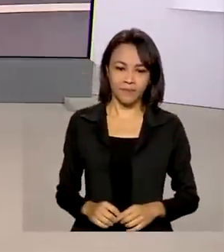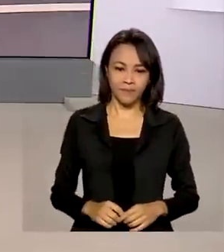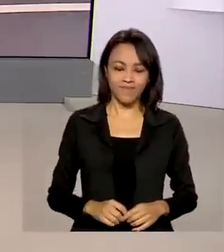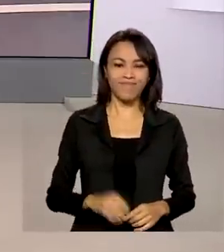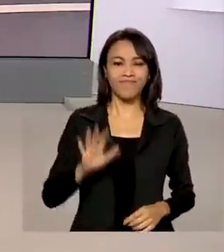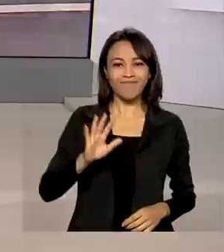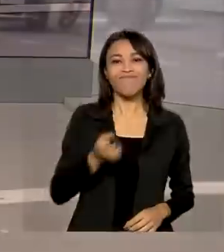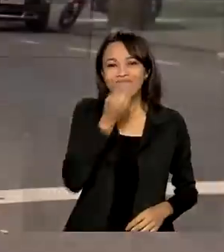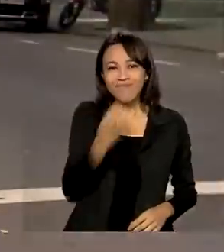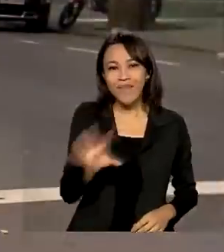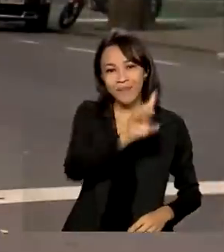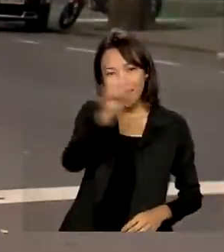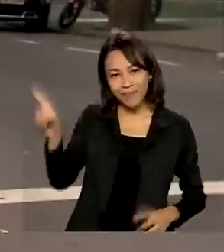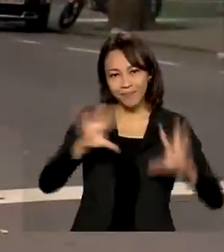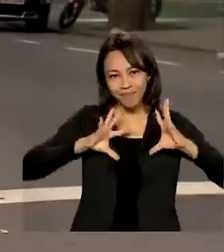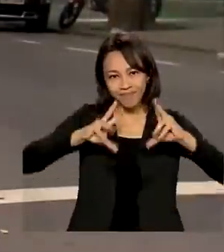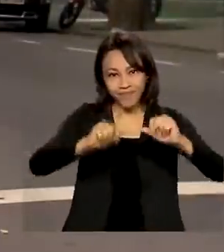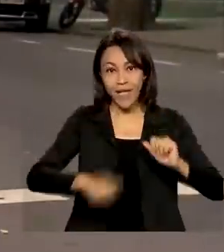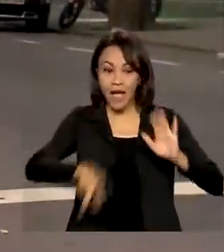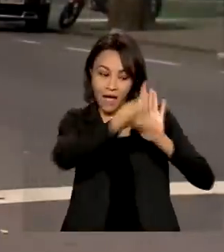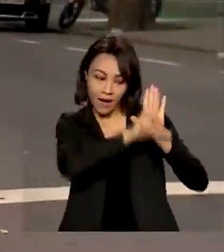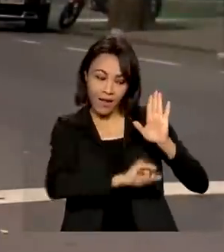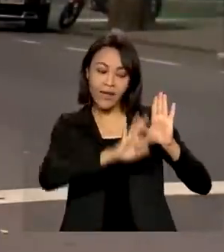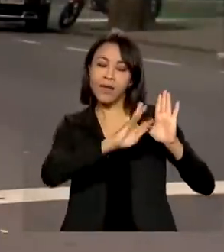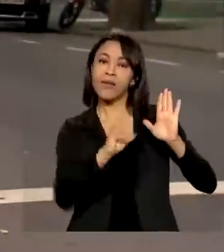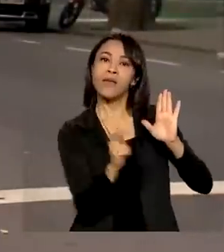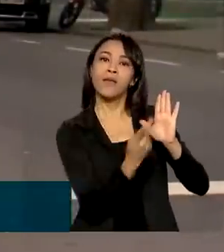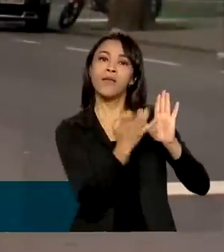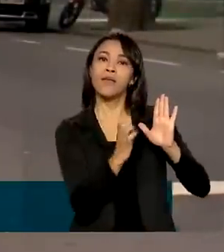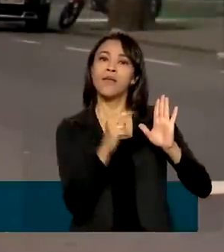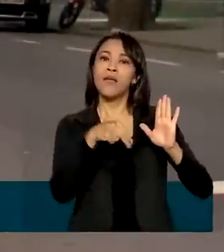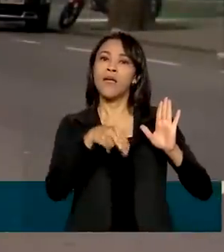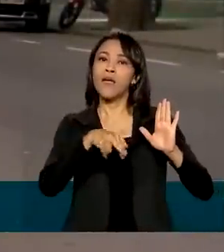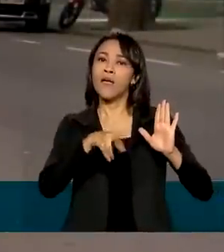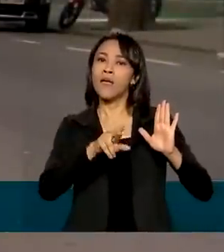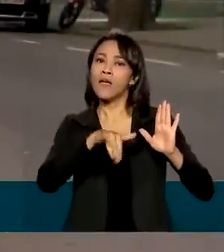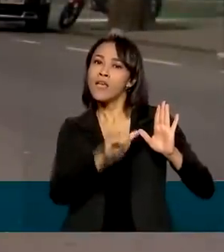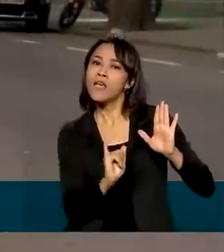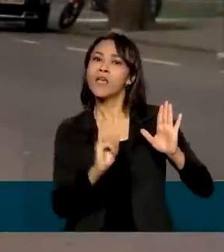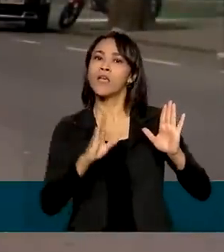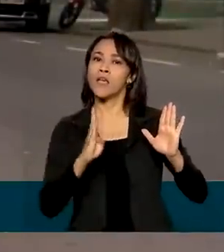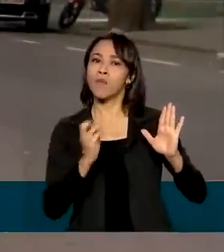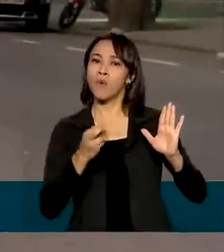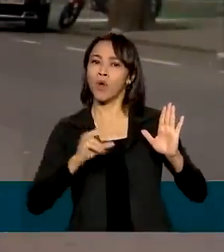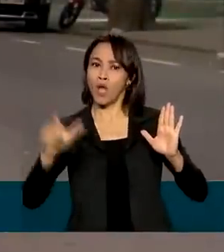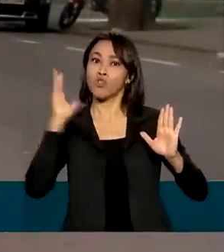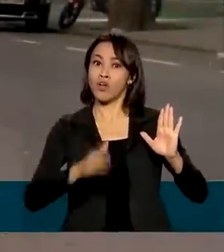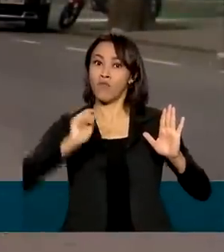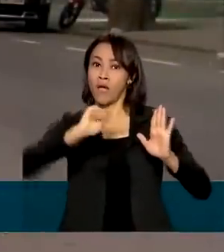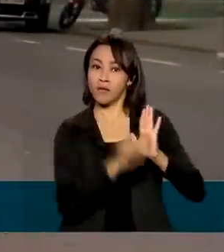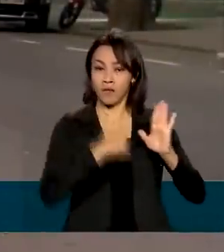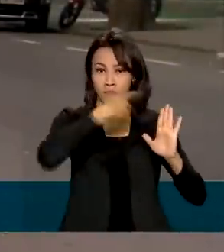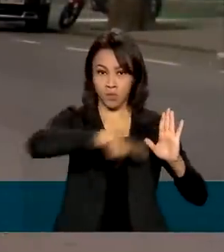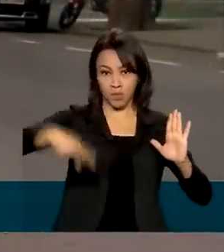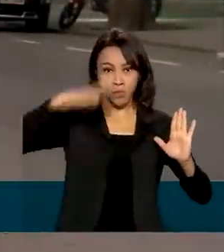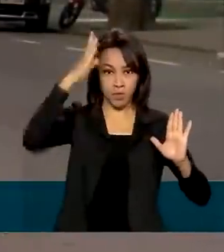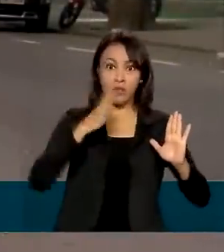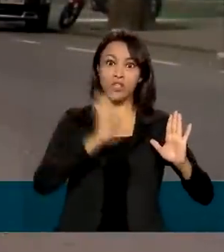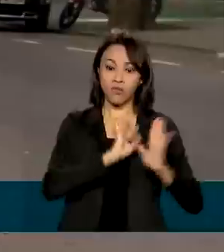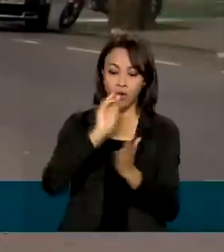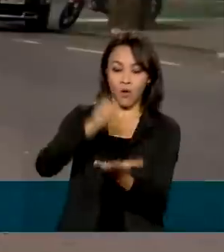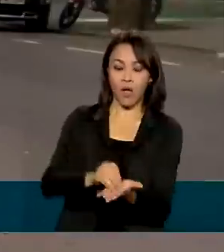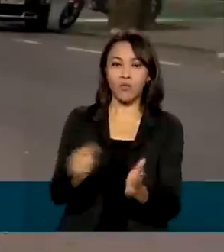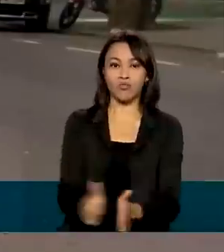Bom dia, Renata. Bom dia a todos. A lei em Riborel foi sancionada ontem pelo presidente Jair Bolsonaro e já foi publicada hoje no Diário Oficial da